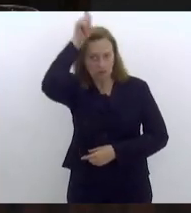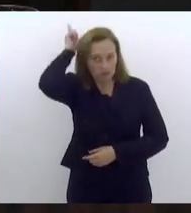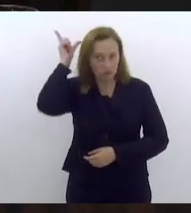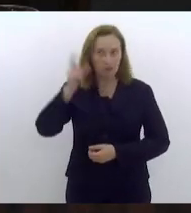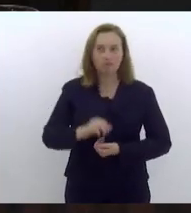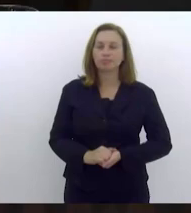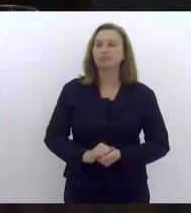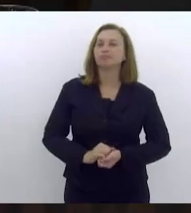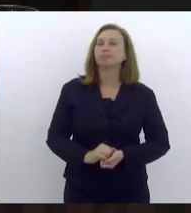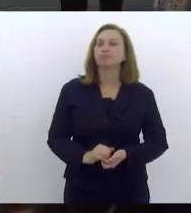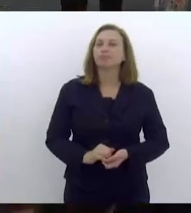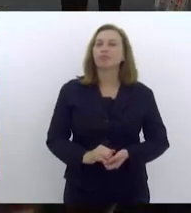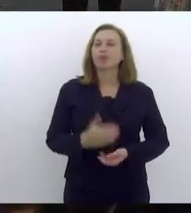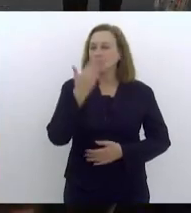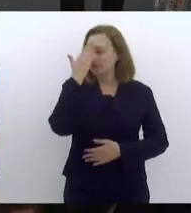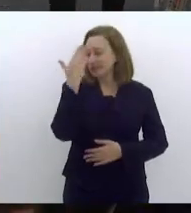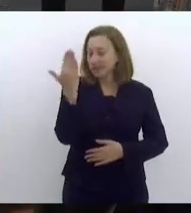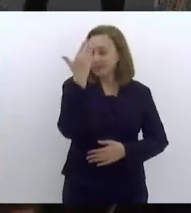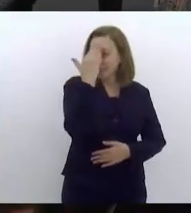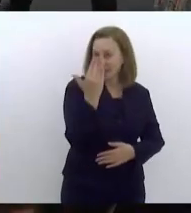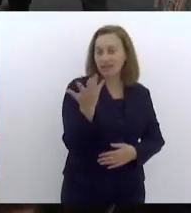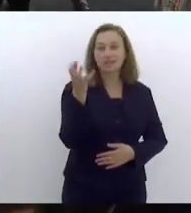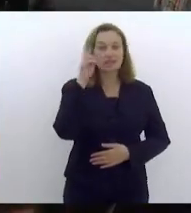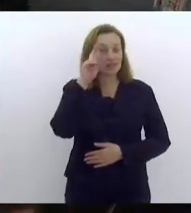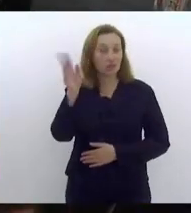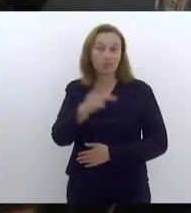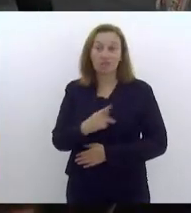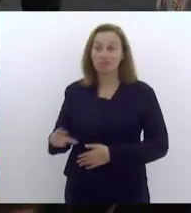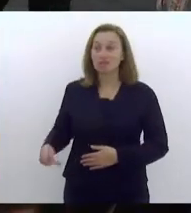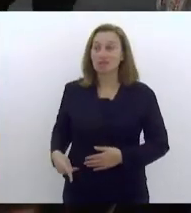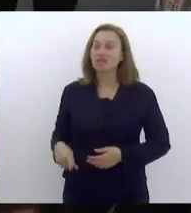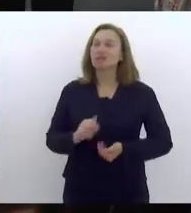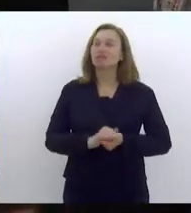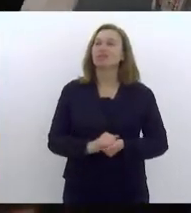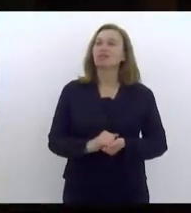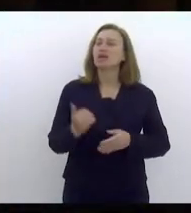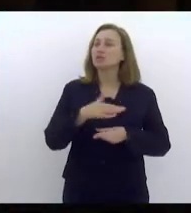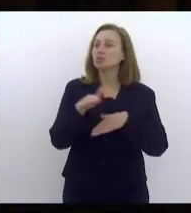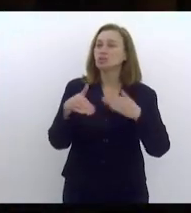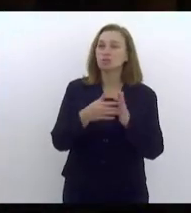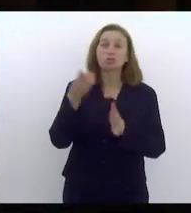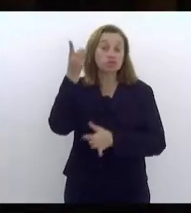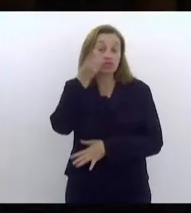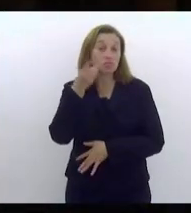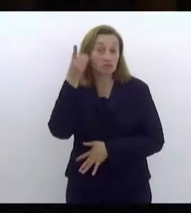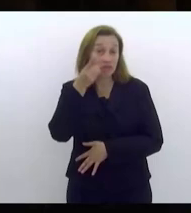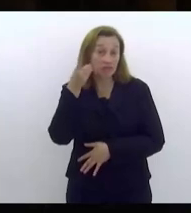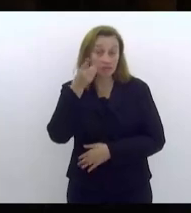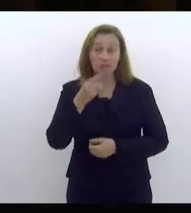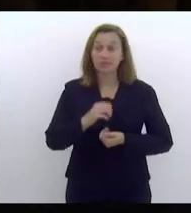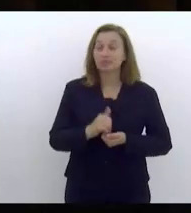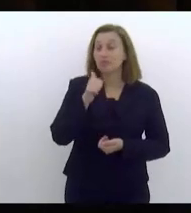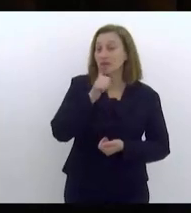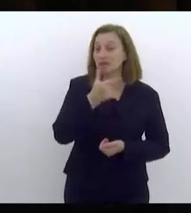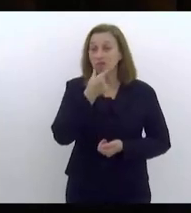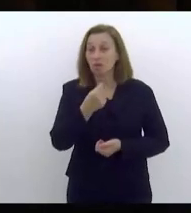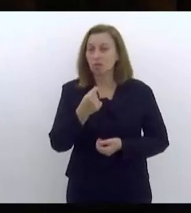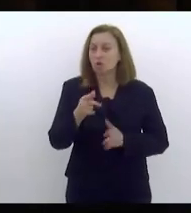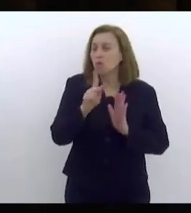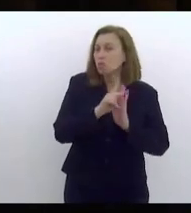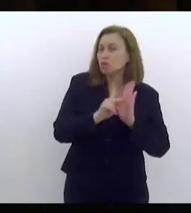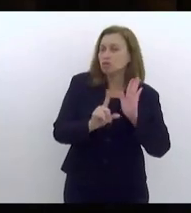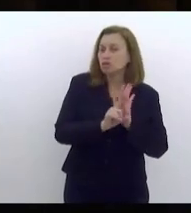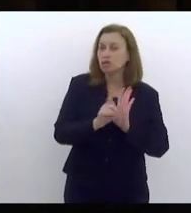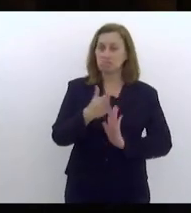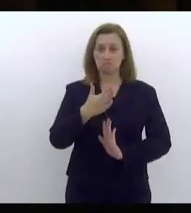Luiz Paulo. Muito obrigada, senhora presidenta, senhoras deputadas, senhores deputados. Trata-se do projeto de